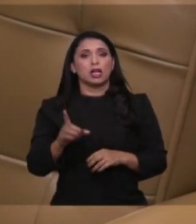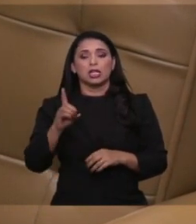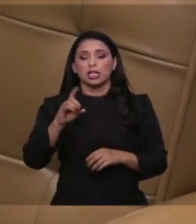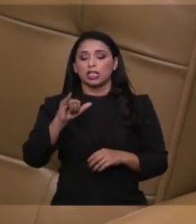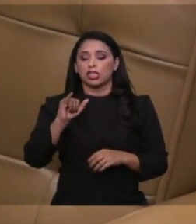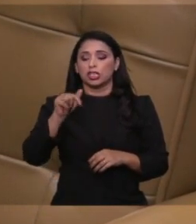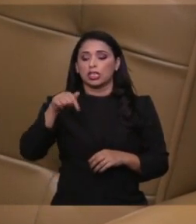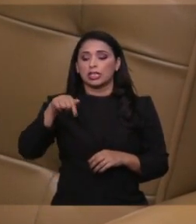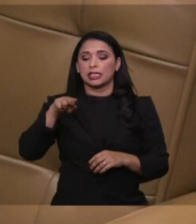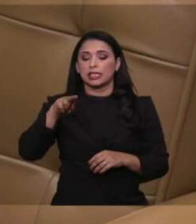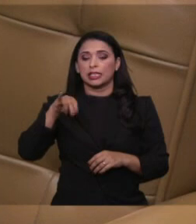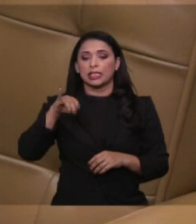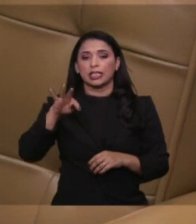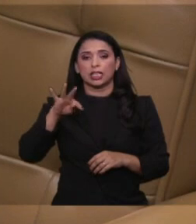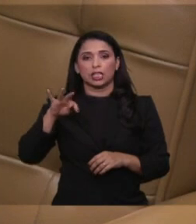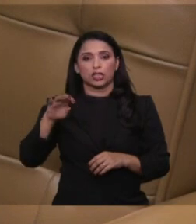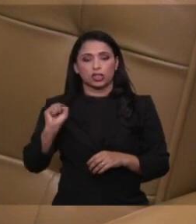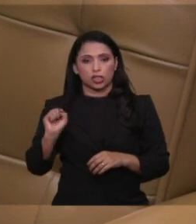uma solução